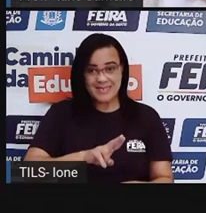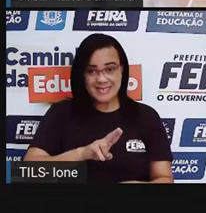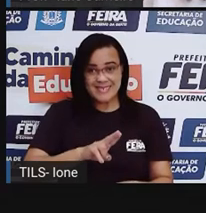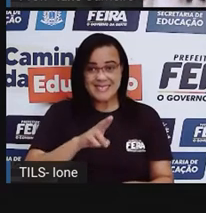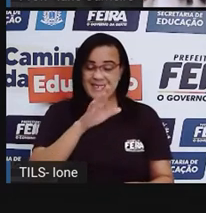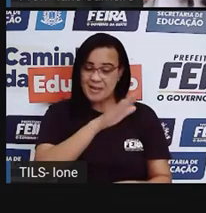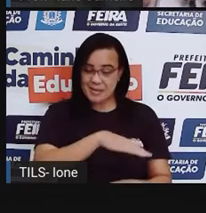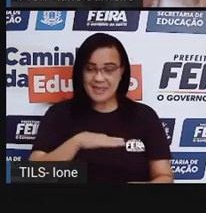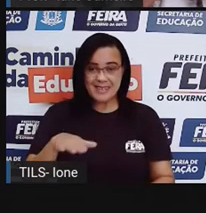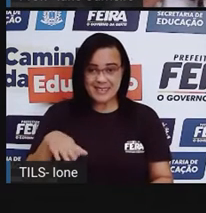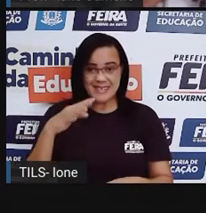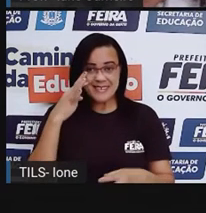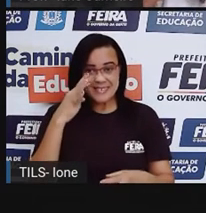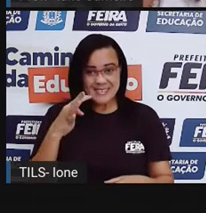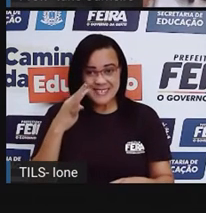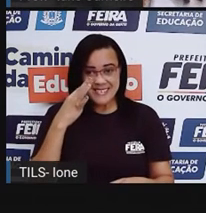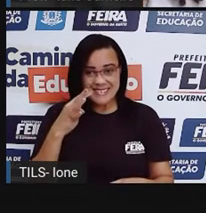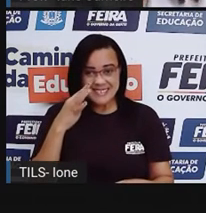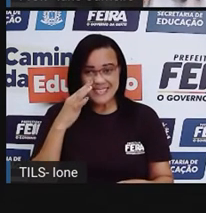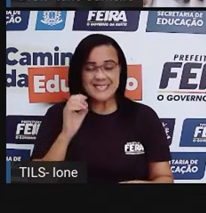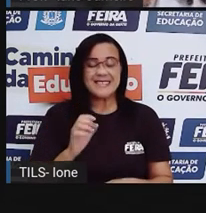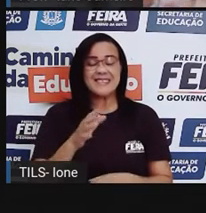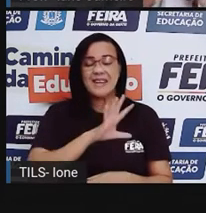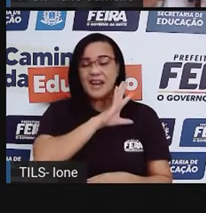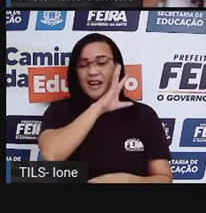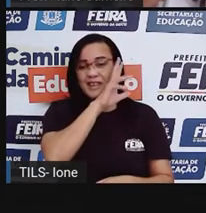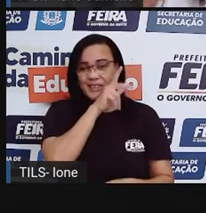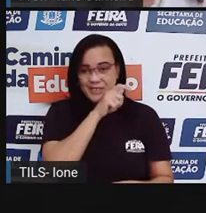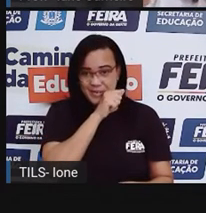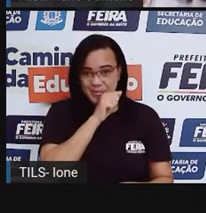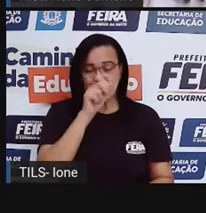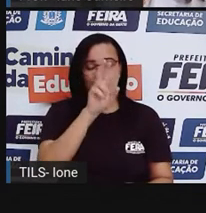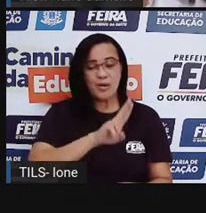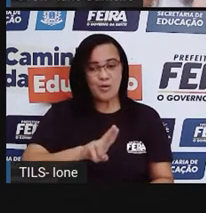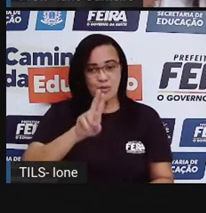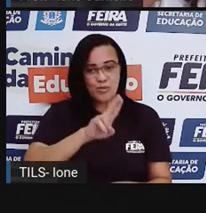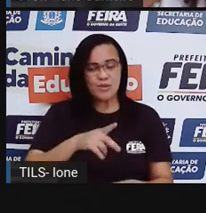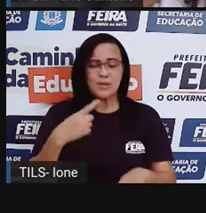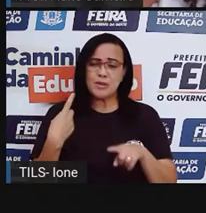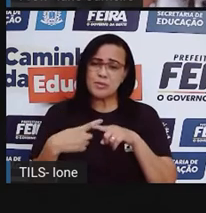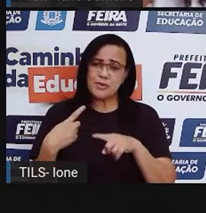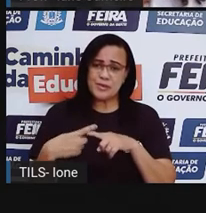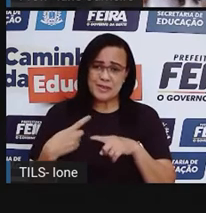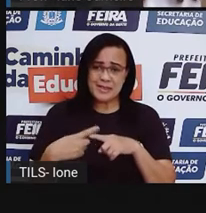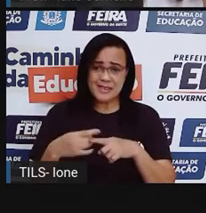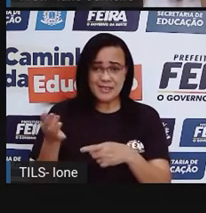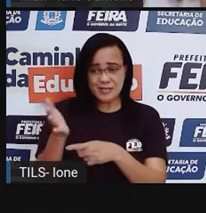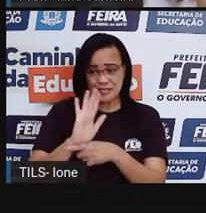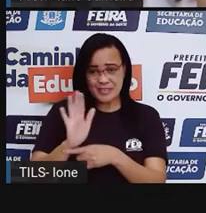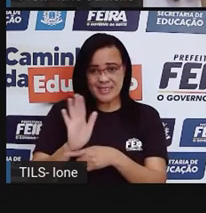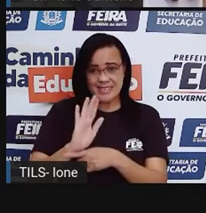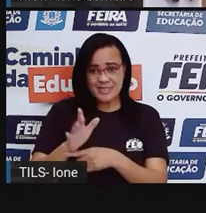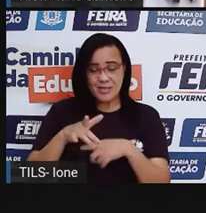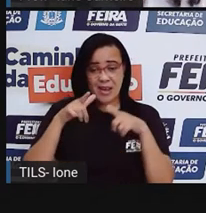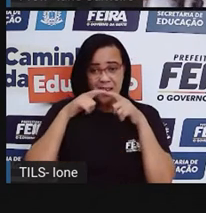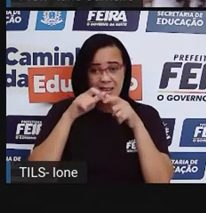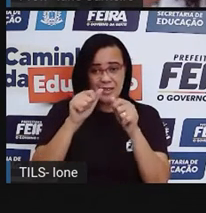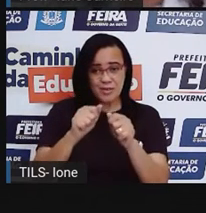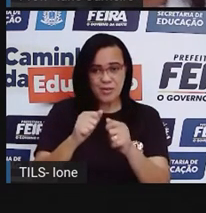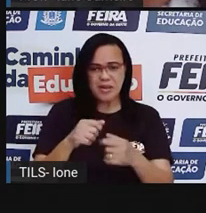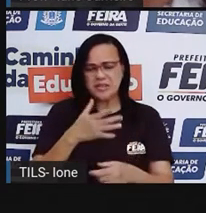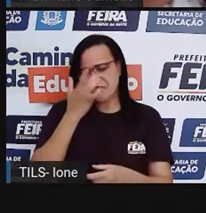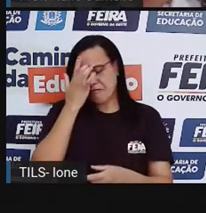crianças, a gente utiliza muito os animais, né? Porque é uma linguagem que vocês conseguem